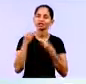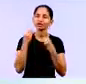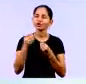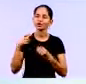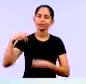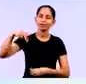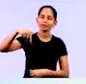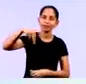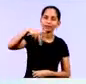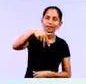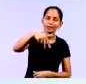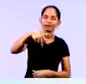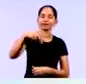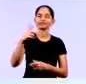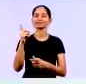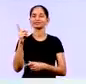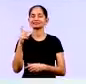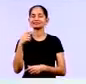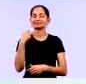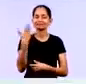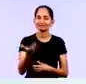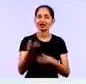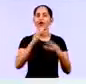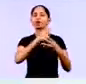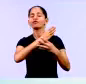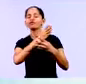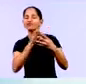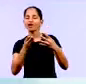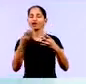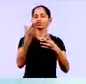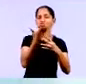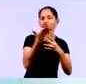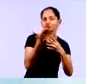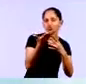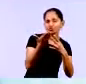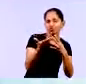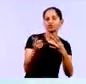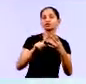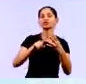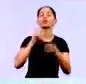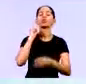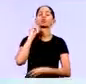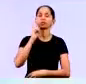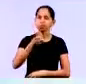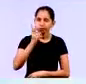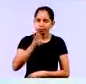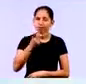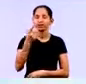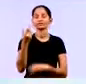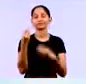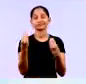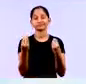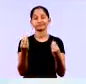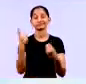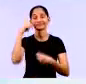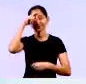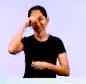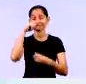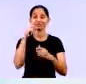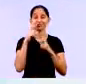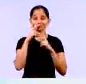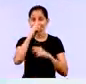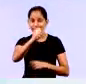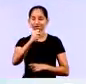locomoção, chegar. O segundo horário, gestão orçamentária, então uma aula bem difícil assim,